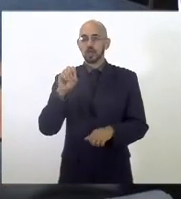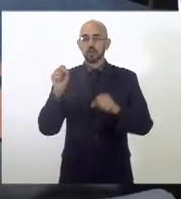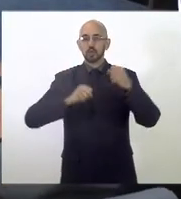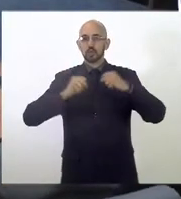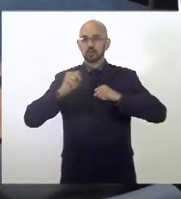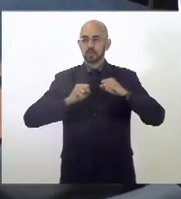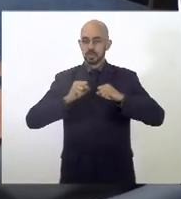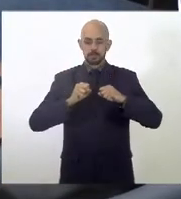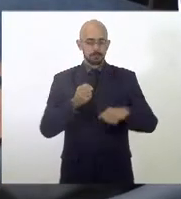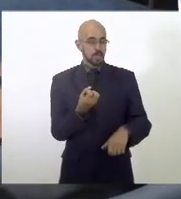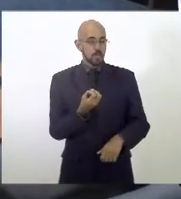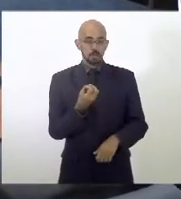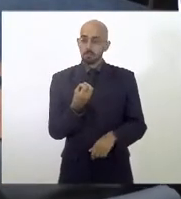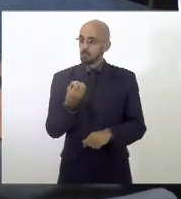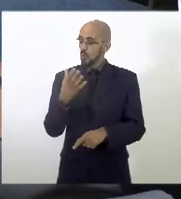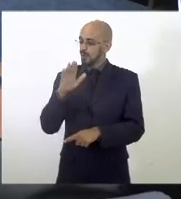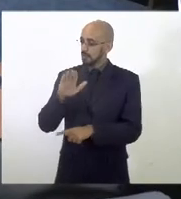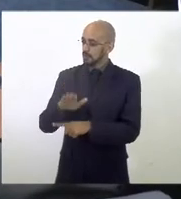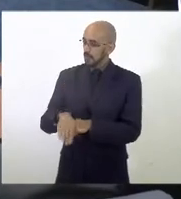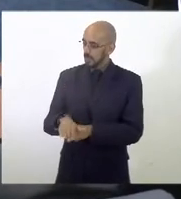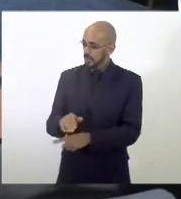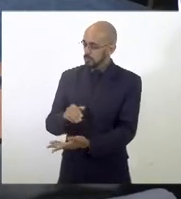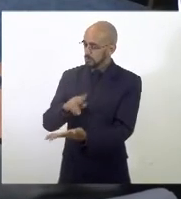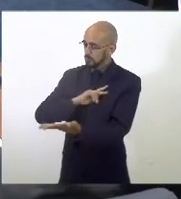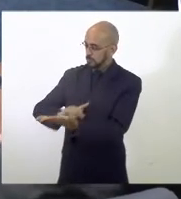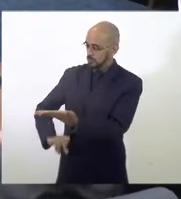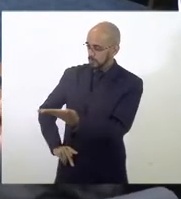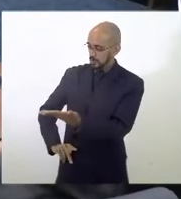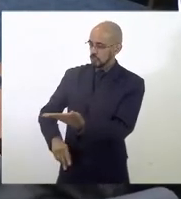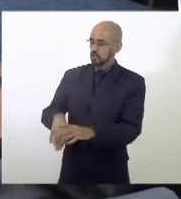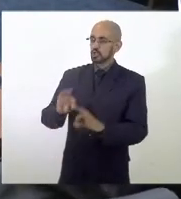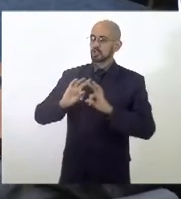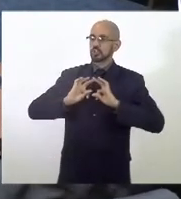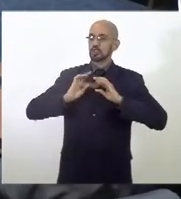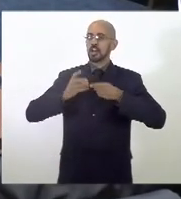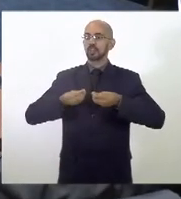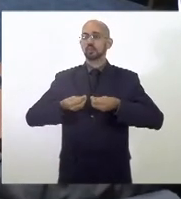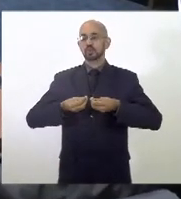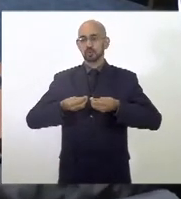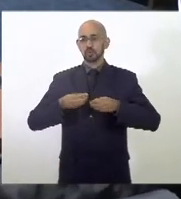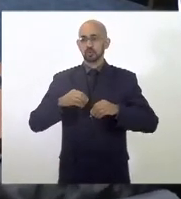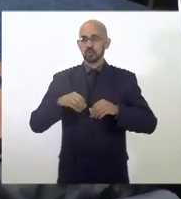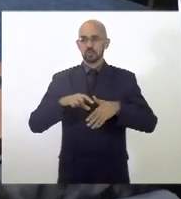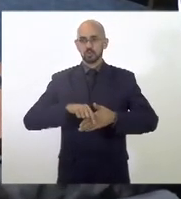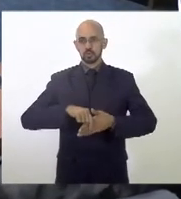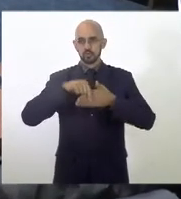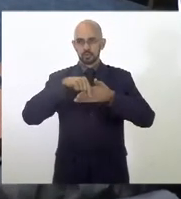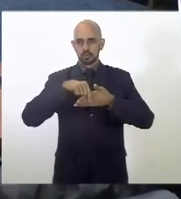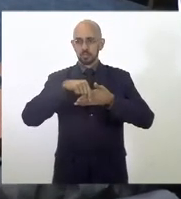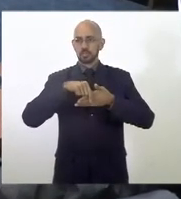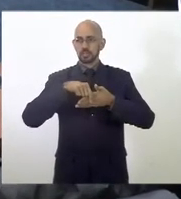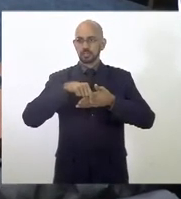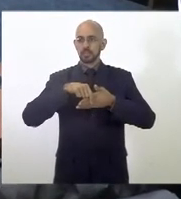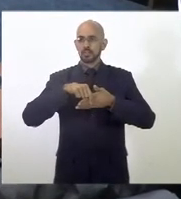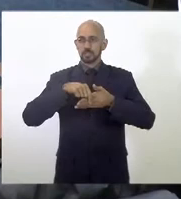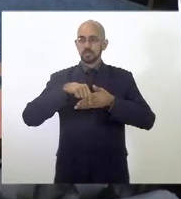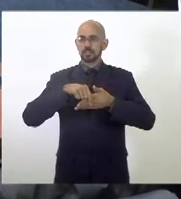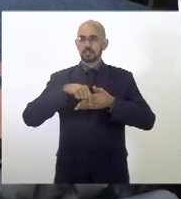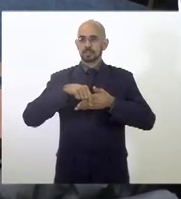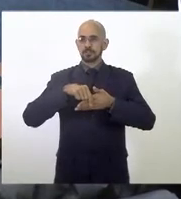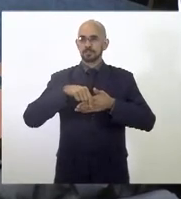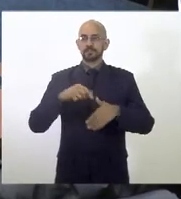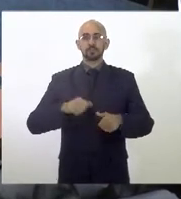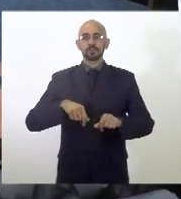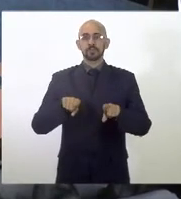presidente. Cumprimentando o senhor, quero cumprimentar a todas as autoridades legislativas, cumprimentar o governador